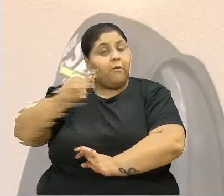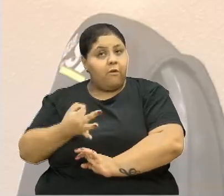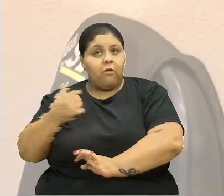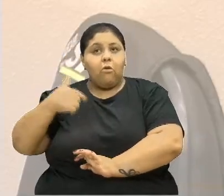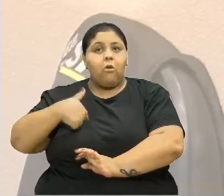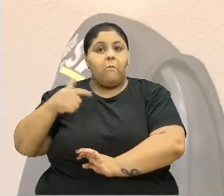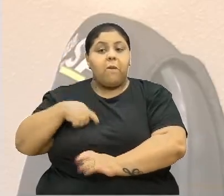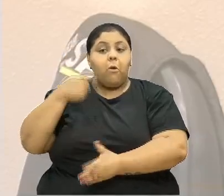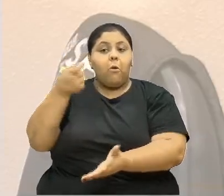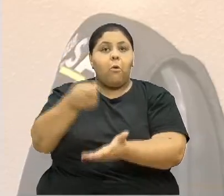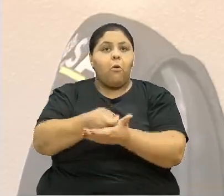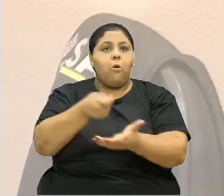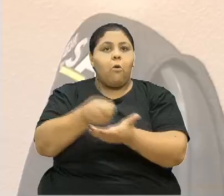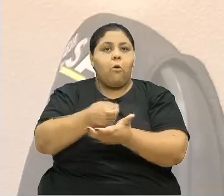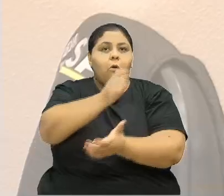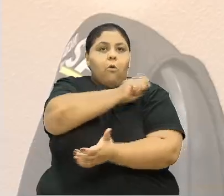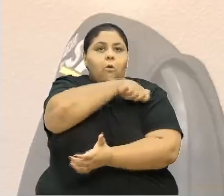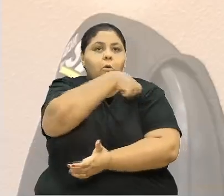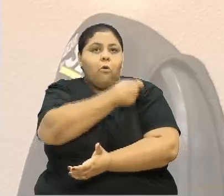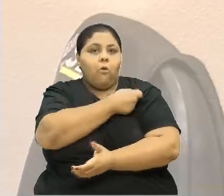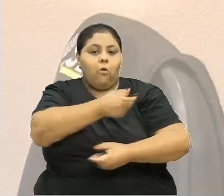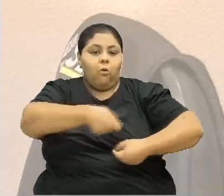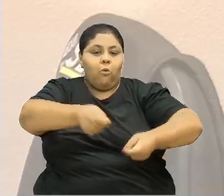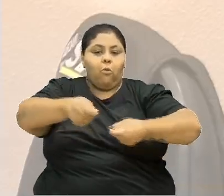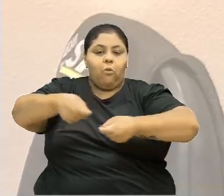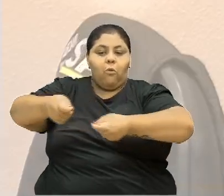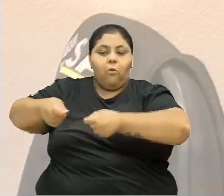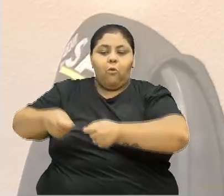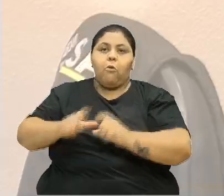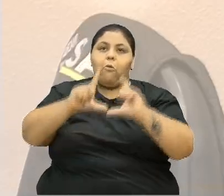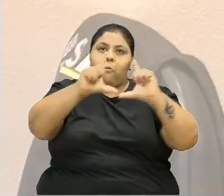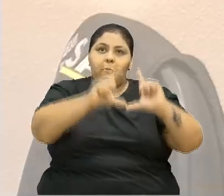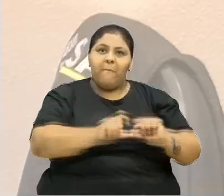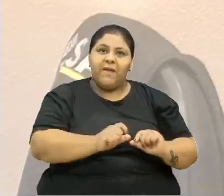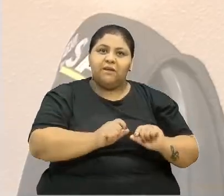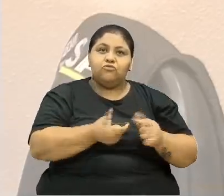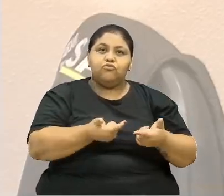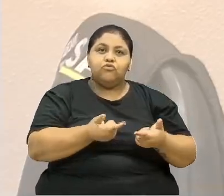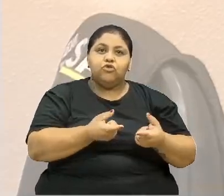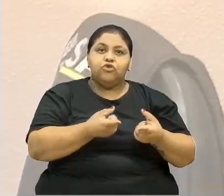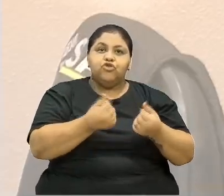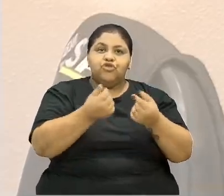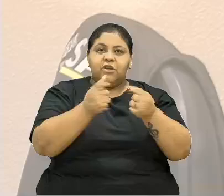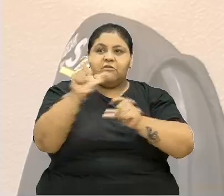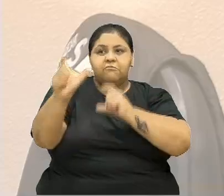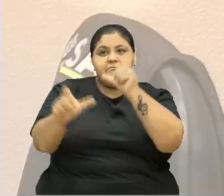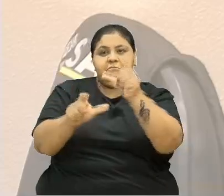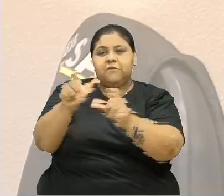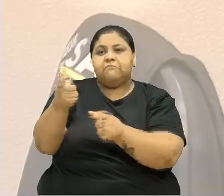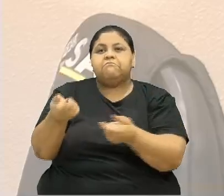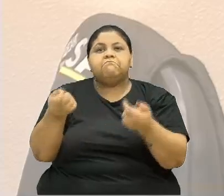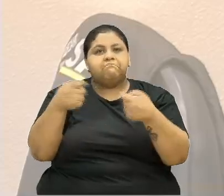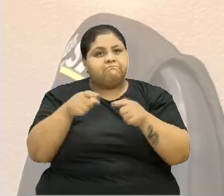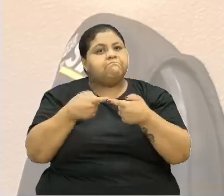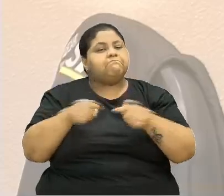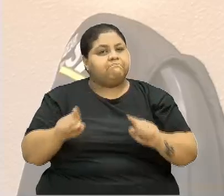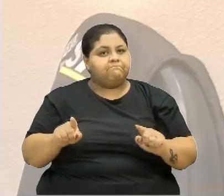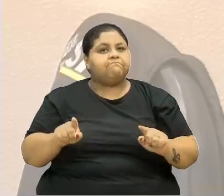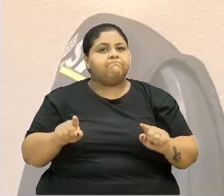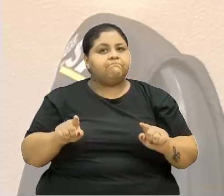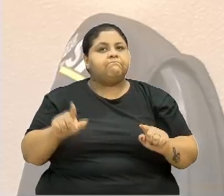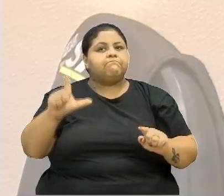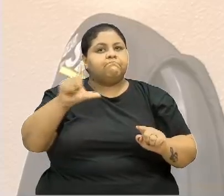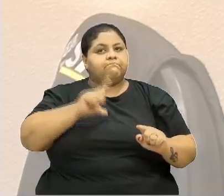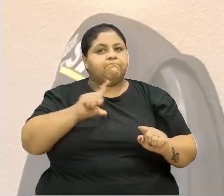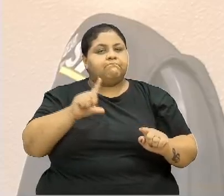meu dever é na fiscalização de gastar o quanto menos dinheiro público possível e necessário, mas que tenha